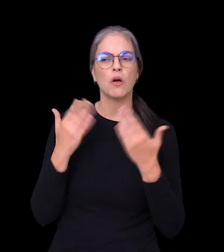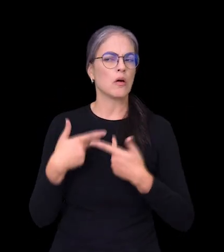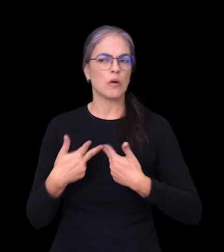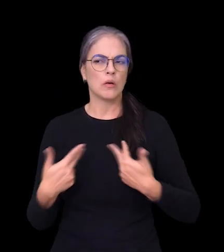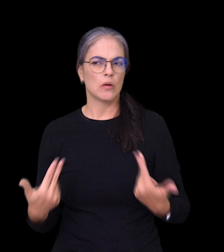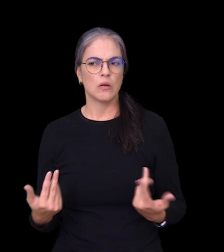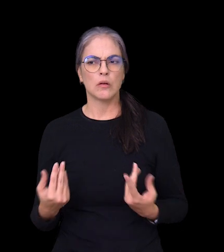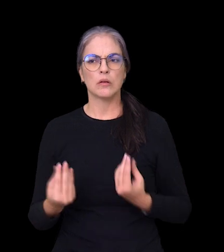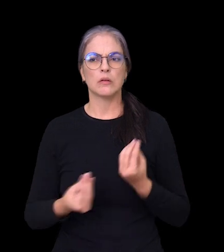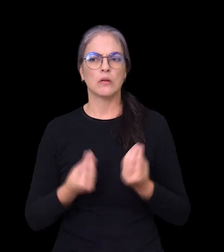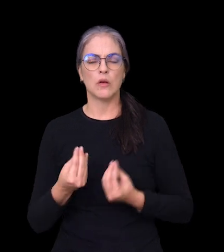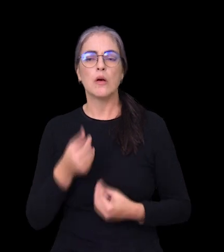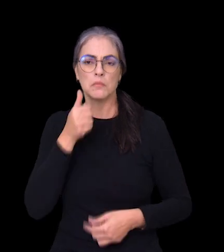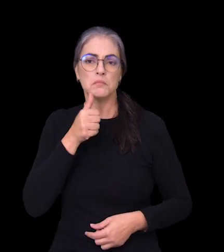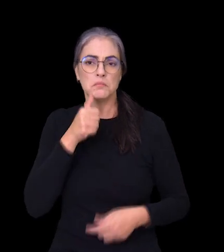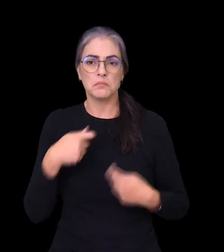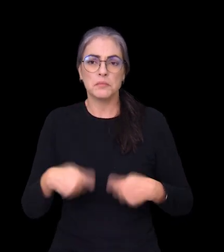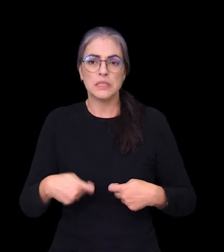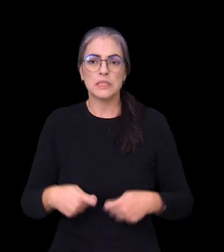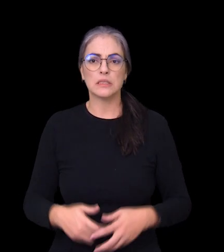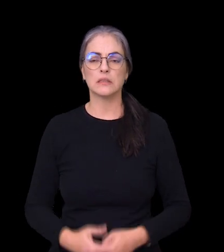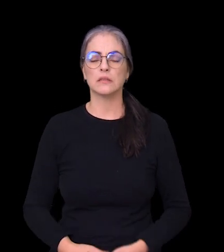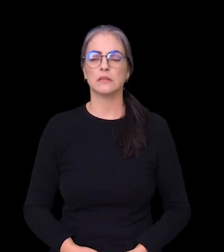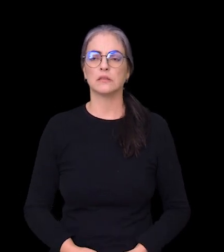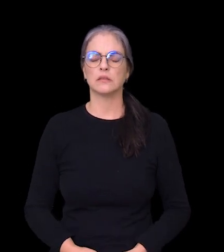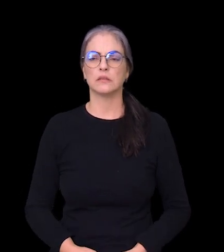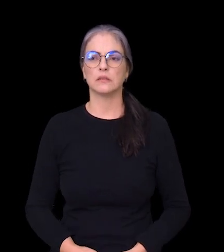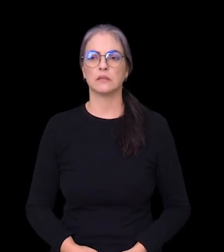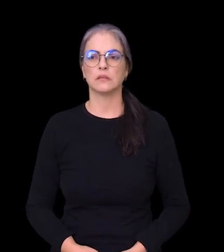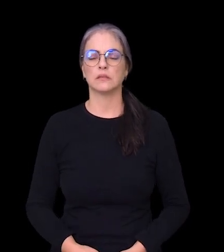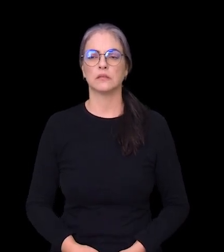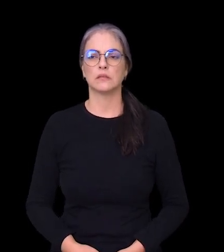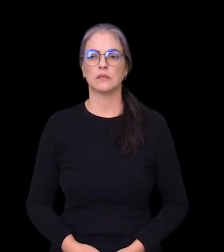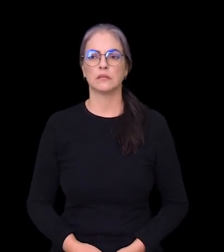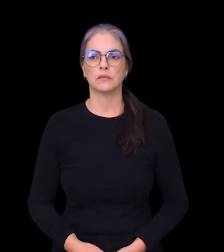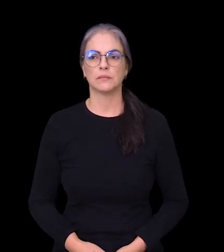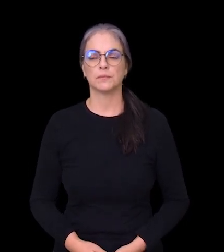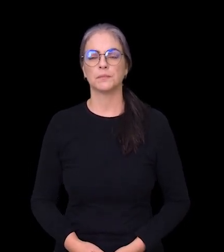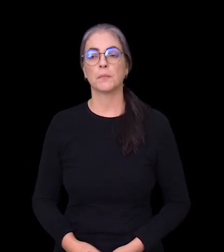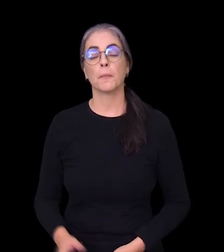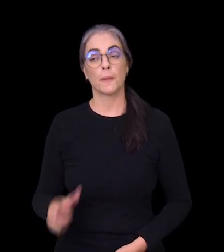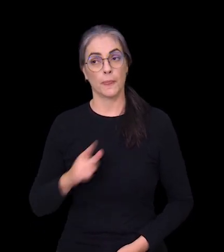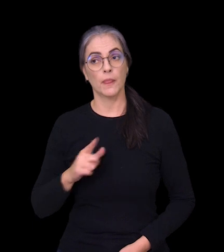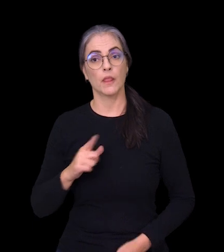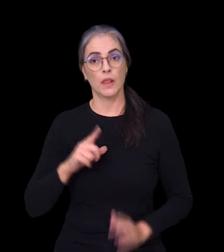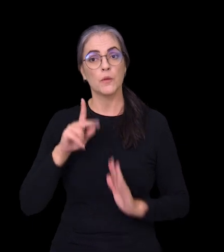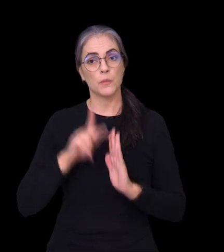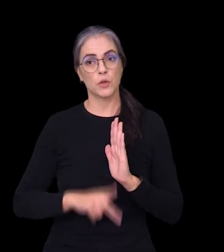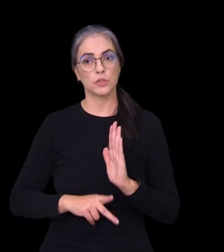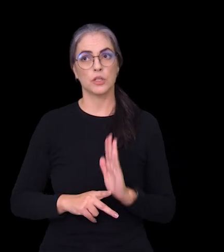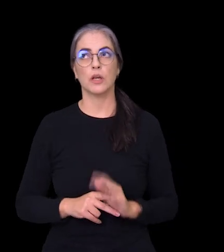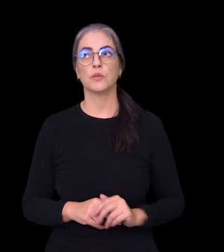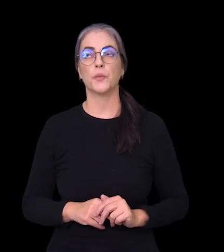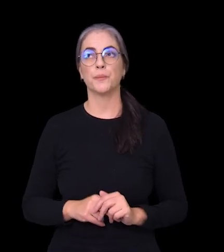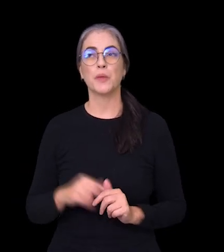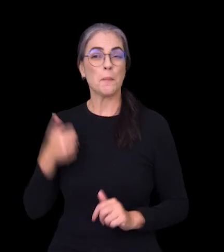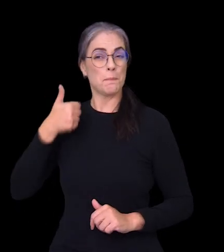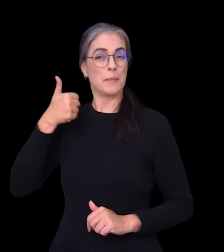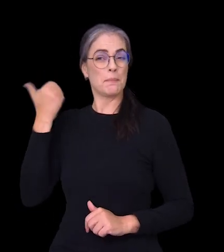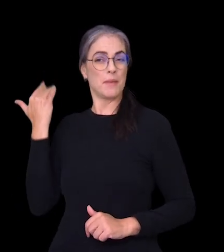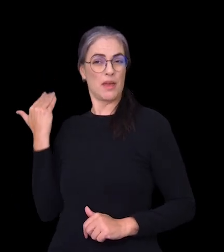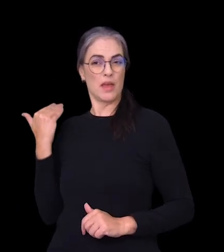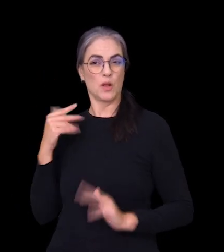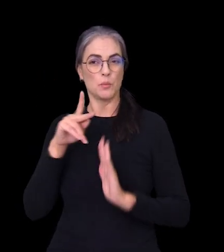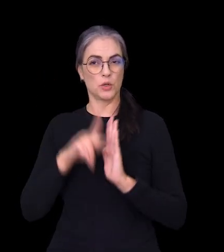também as meninas precisam? Então, o que esse projeto traz, a versão original dele, a primeira